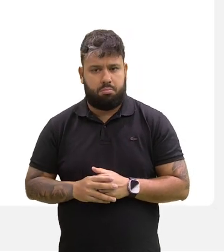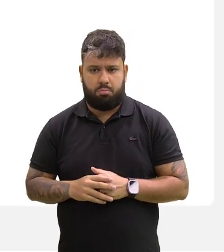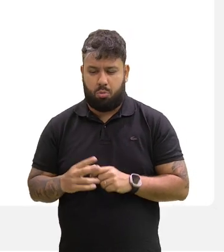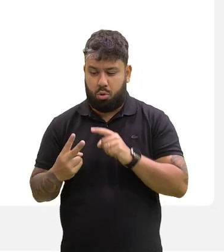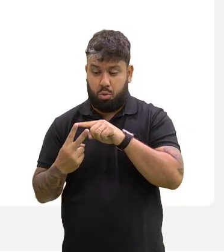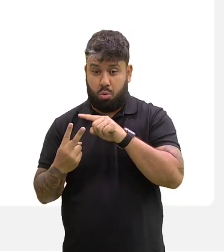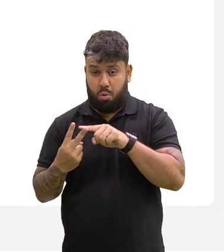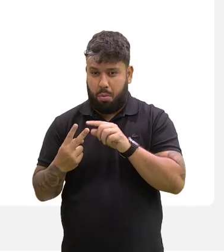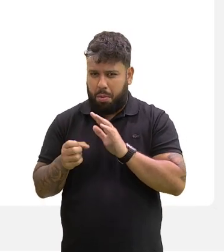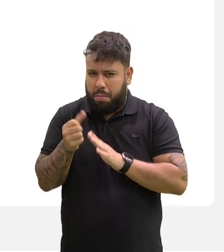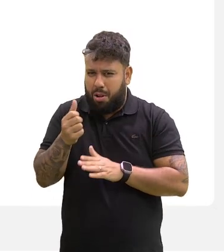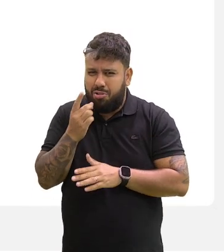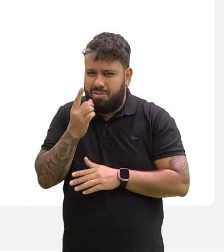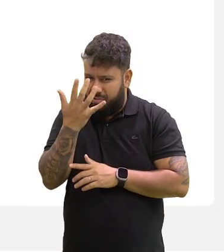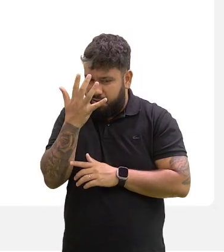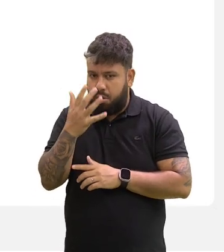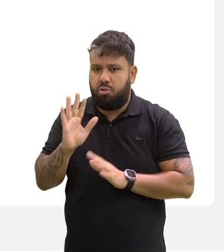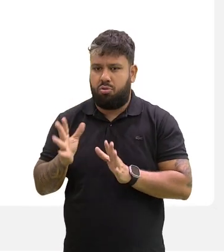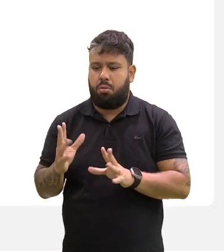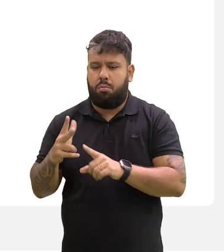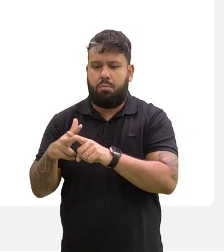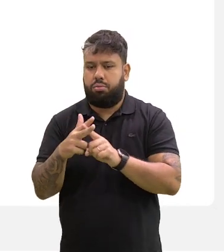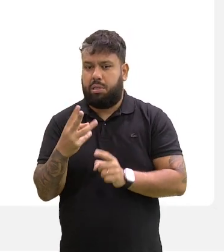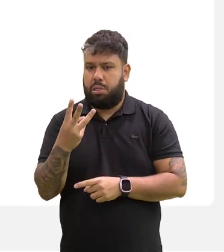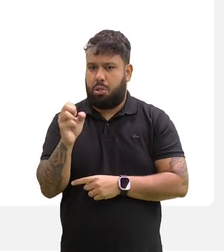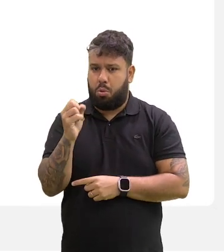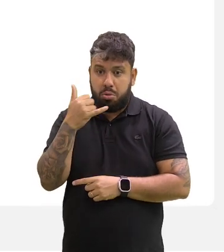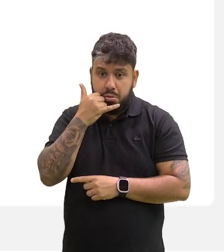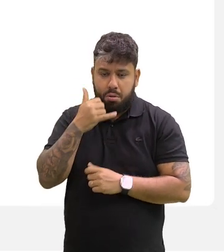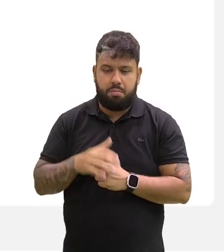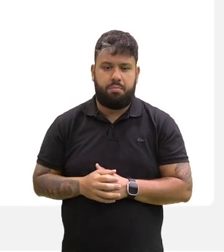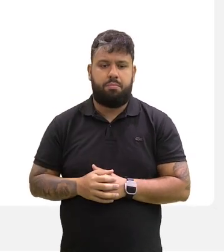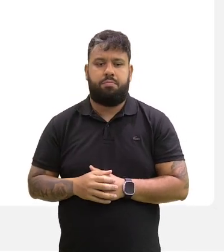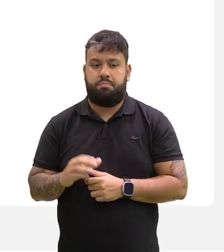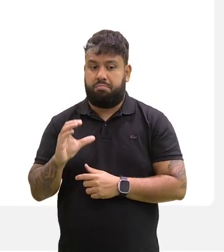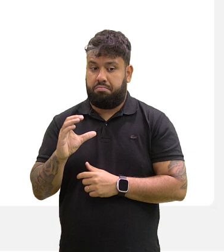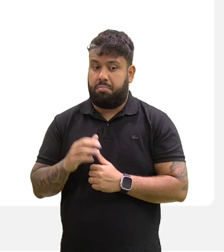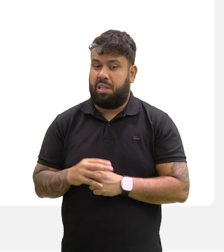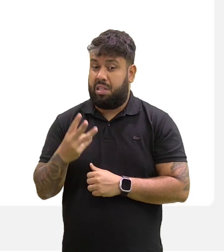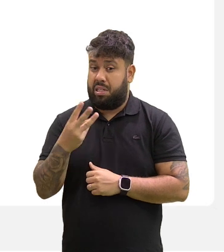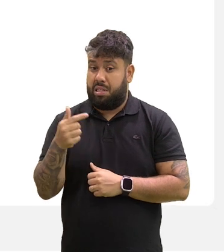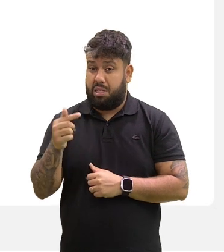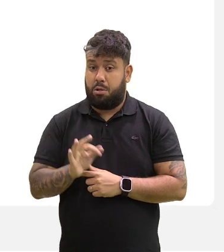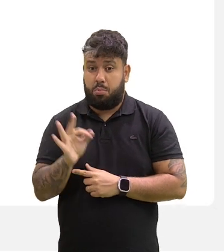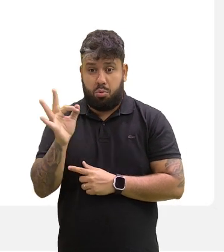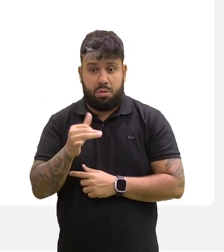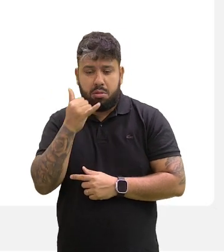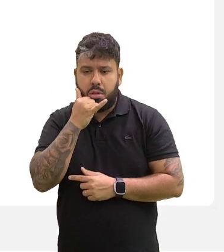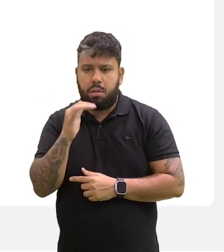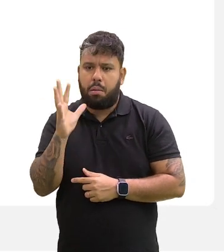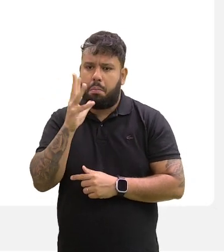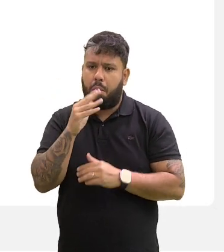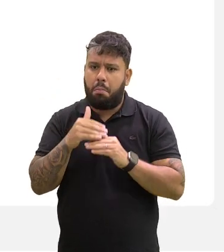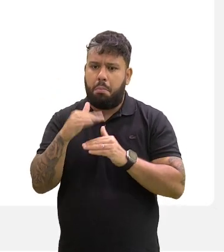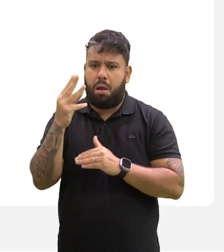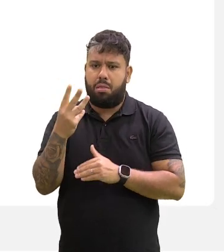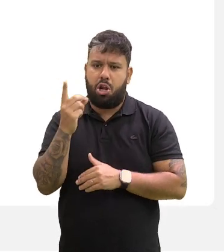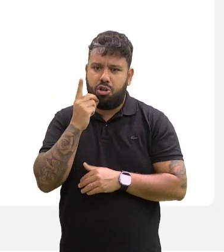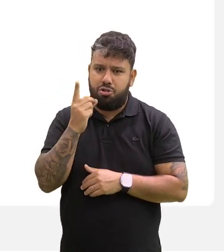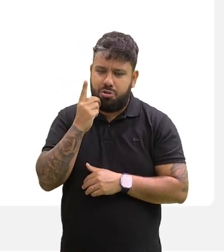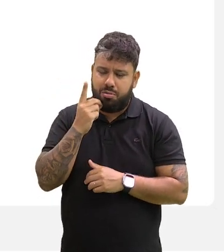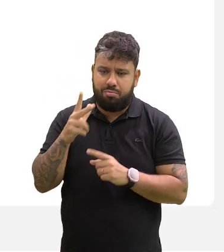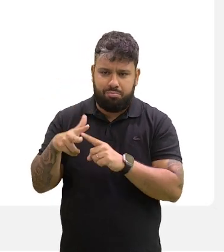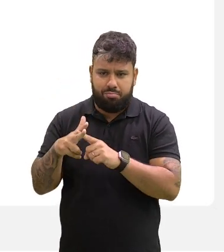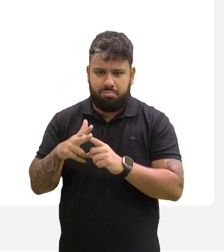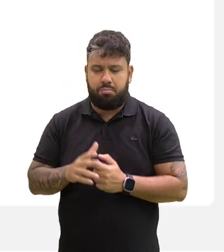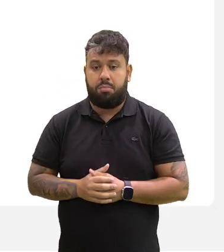fevereiro foram reparados 38 celulares. Letra C, 37% dos celulares levaram mais de 3 dias para o reparo. Letra